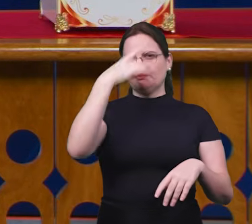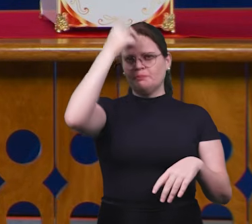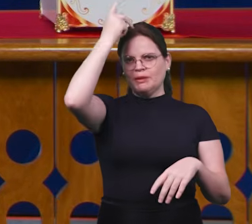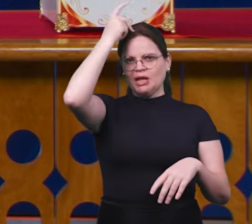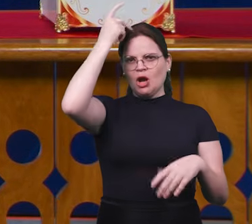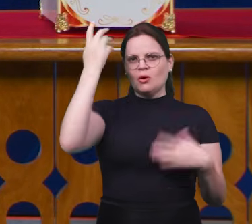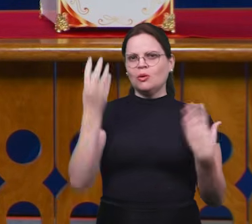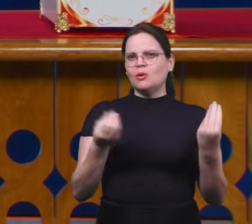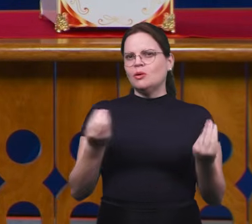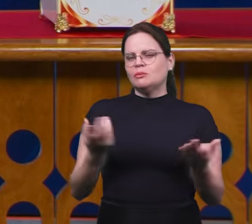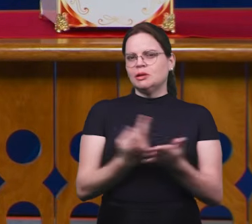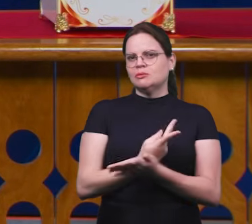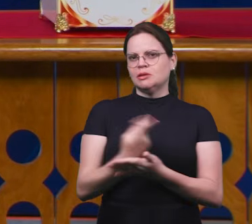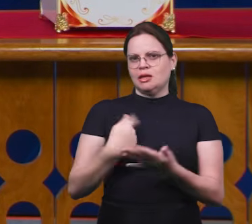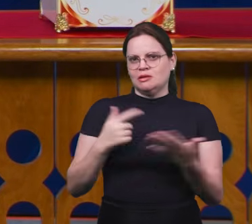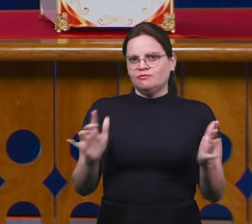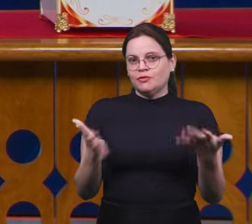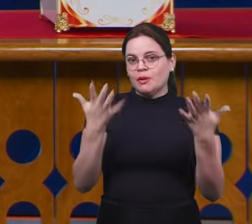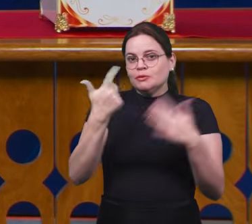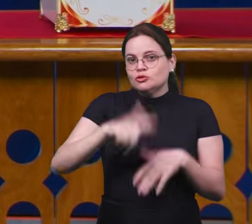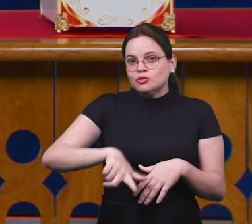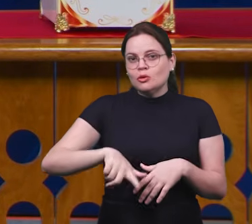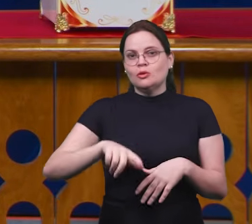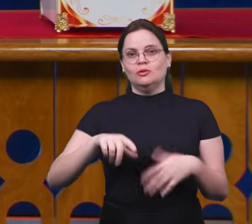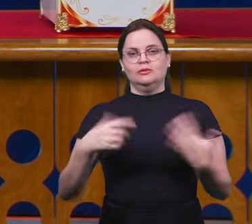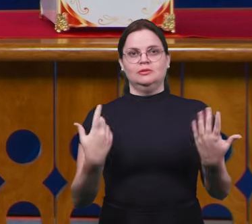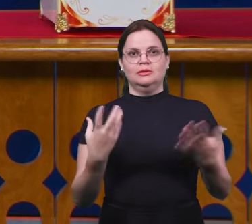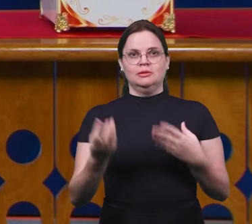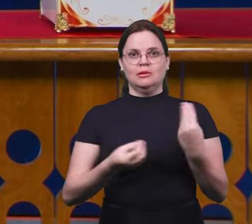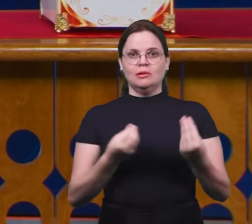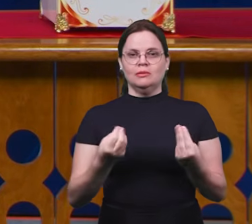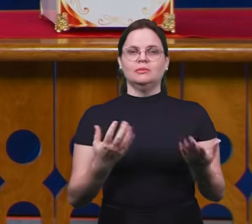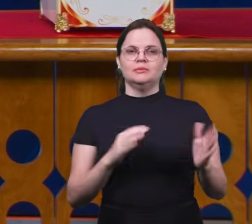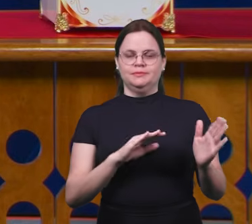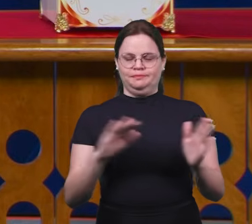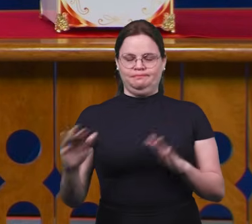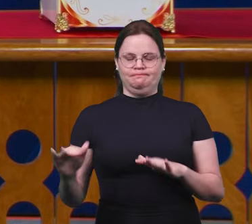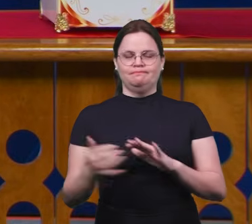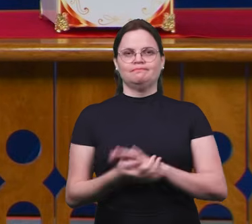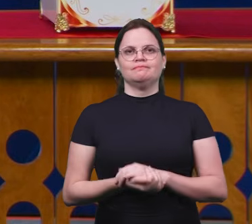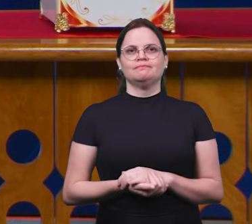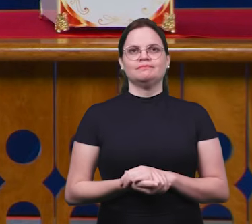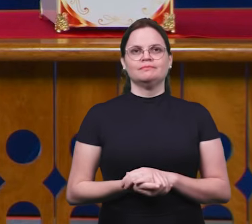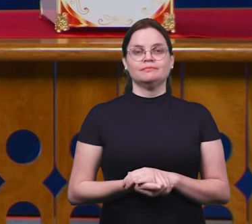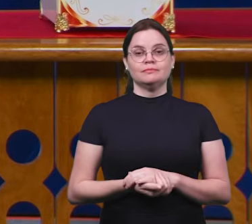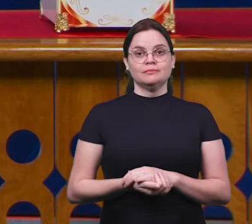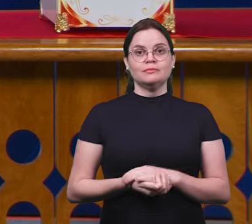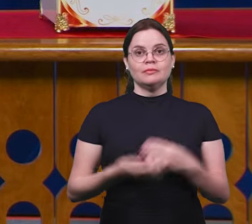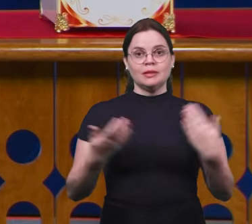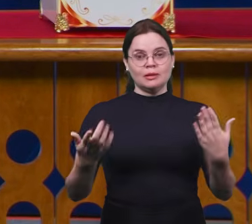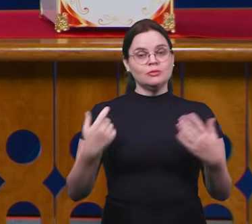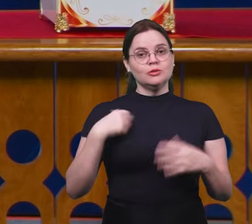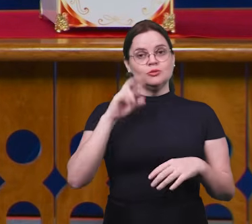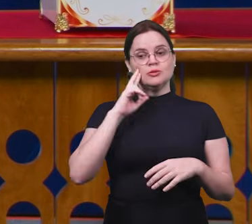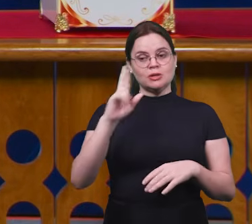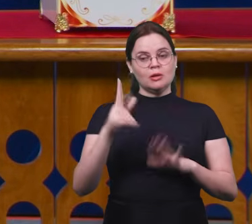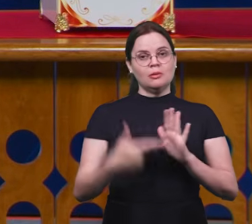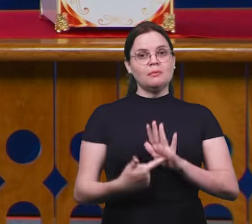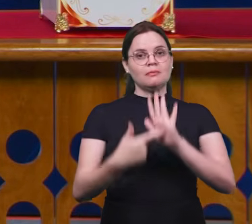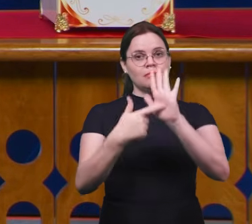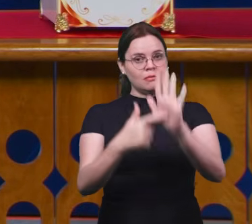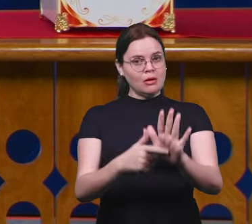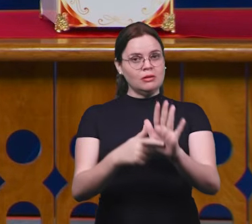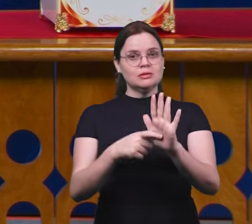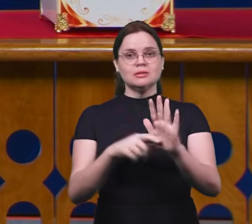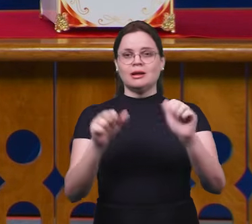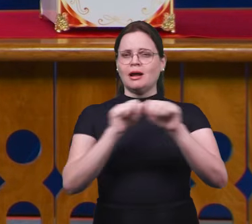o reavivamento ou um avivamento da obra do Senhor. E aqui o Senhor Jesus nos mostra de uma maneira